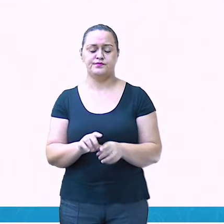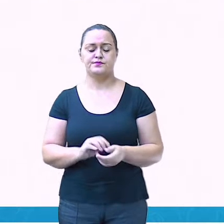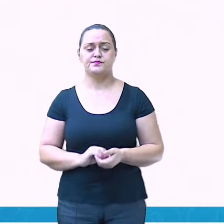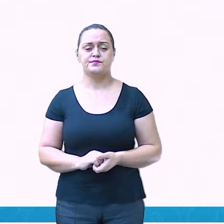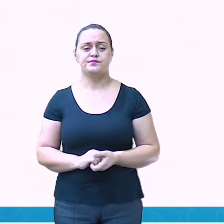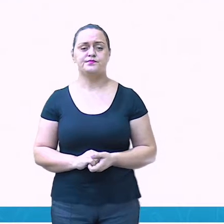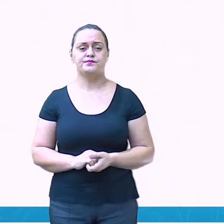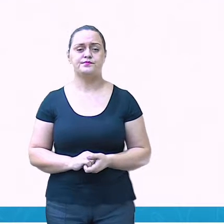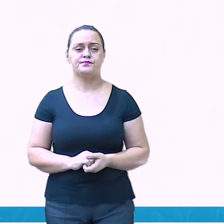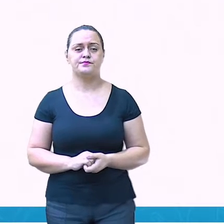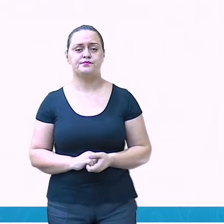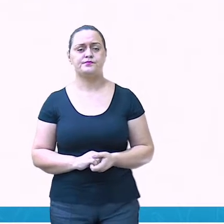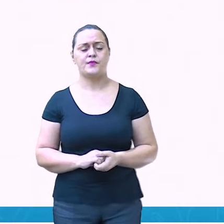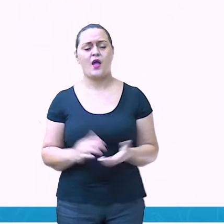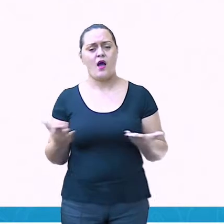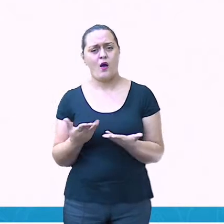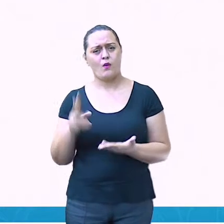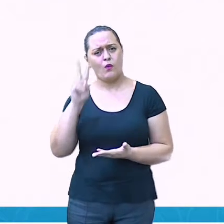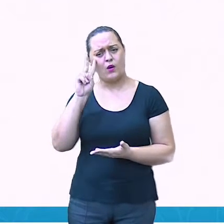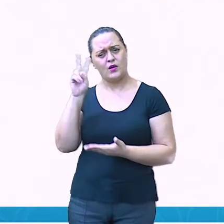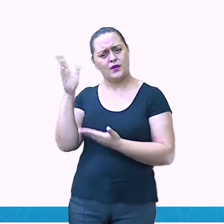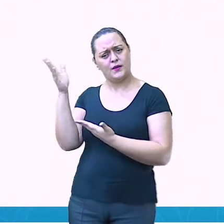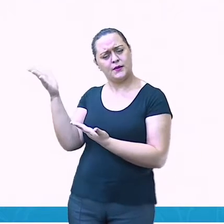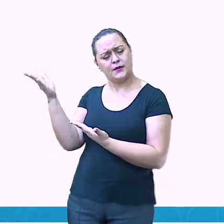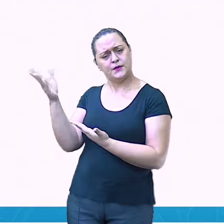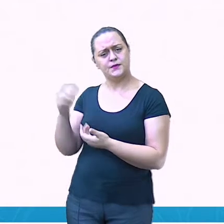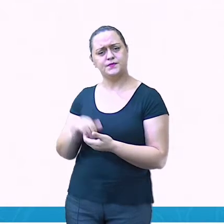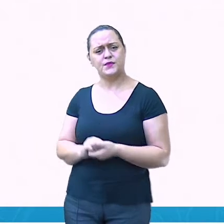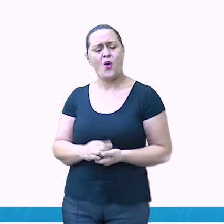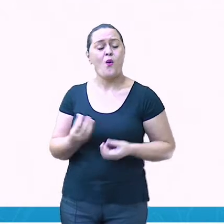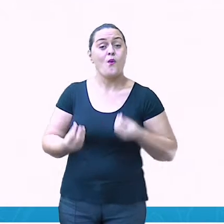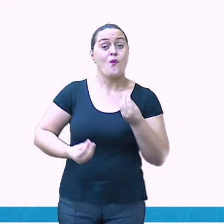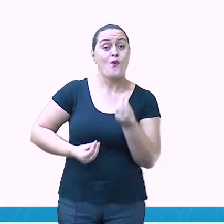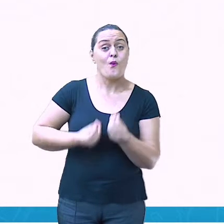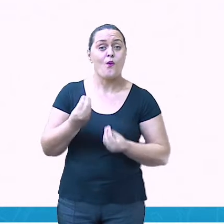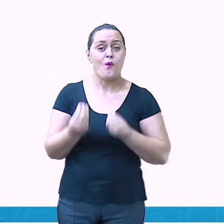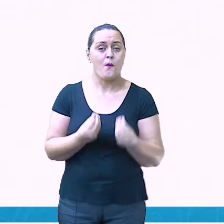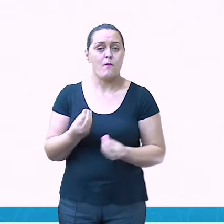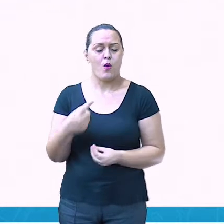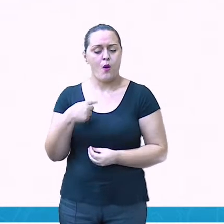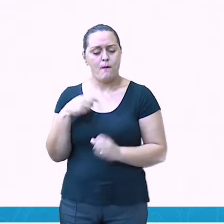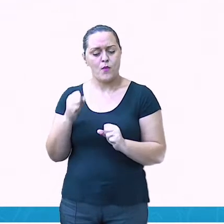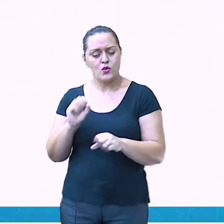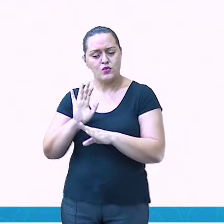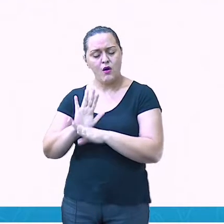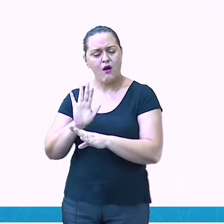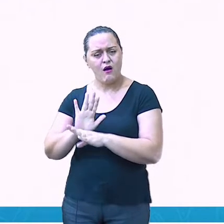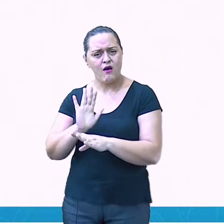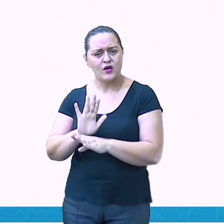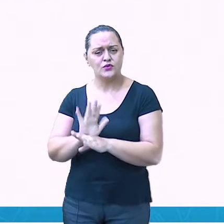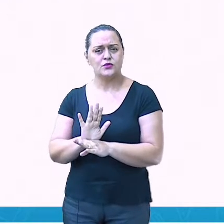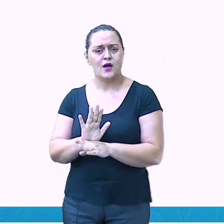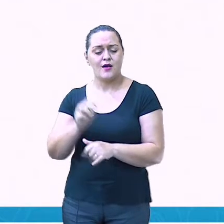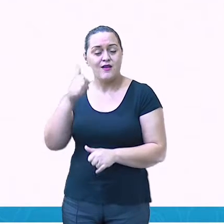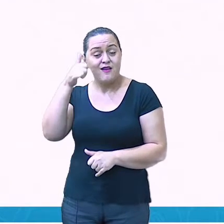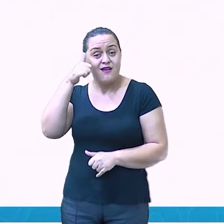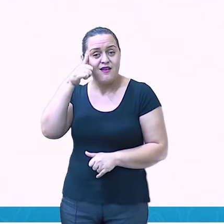pode usar, né, para evitar que essa poluição chegue de uma maneira tão